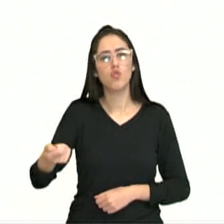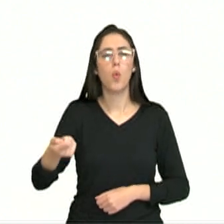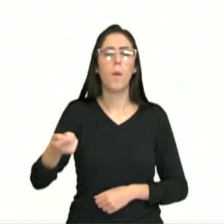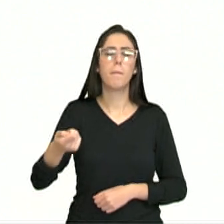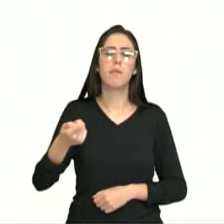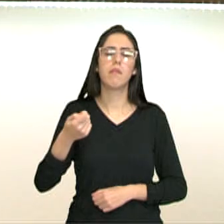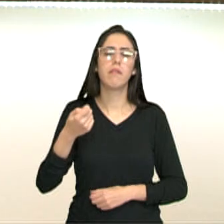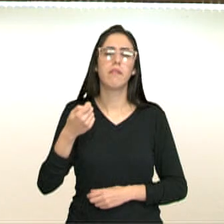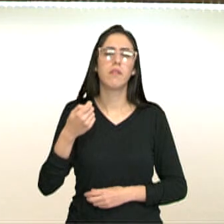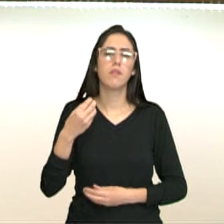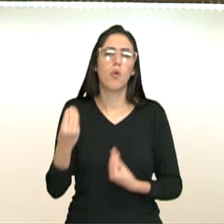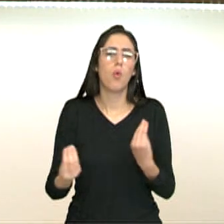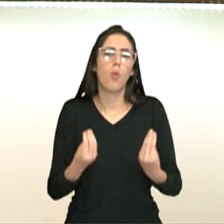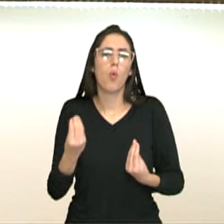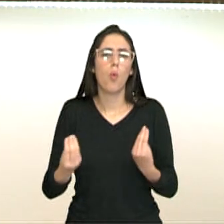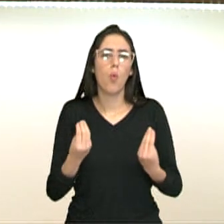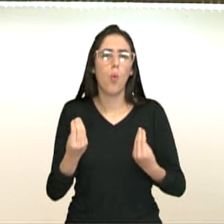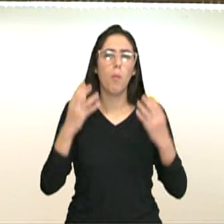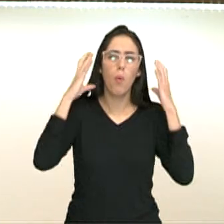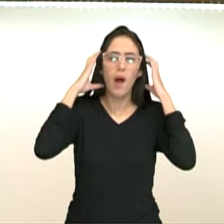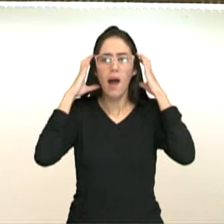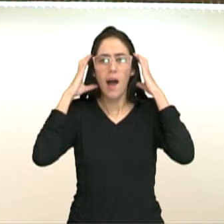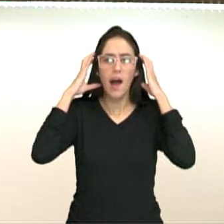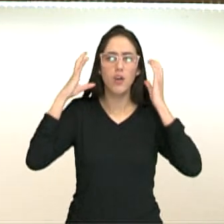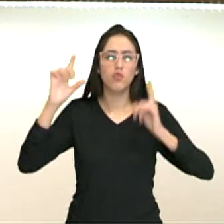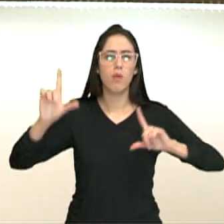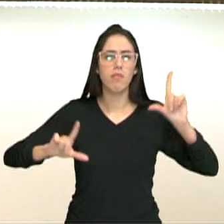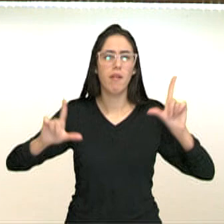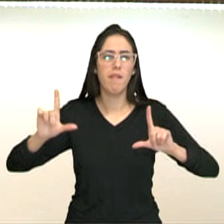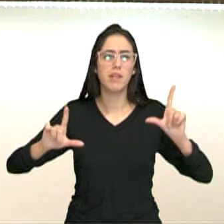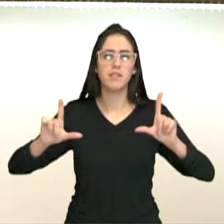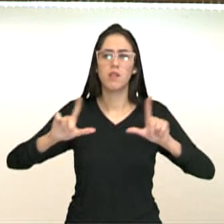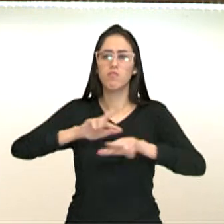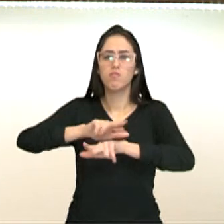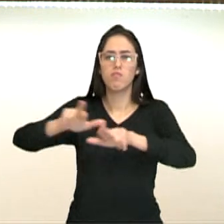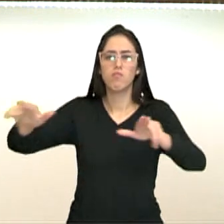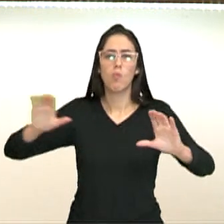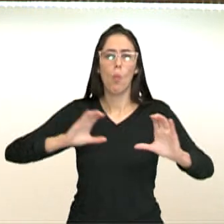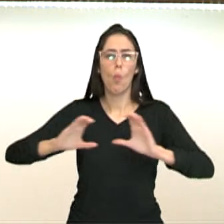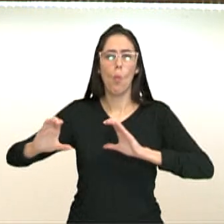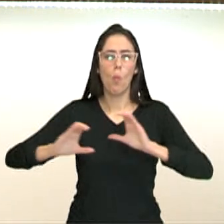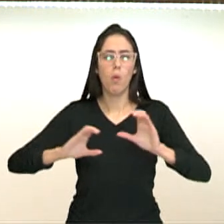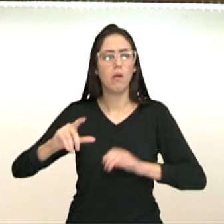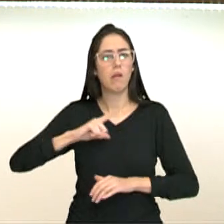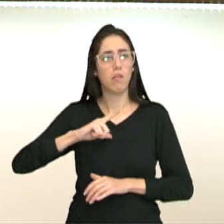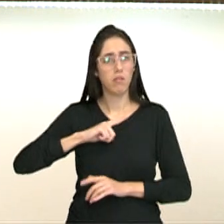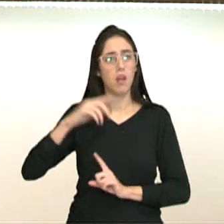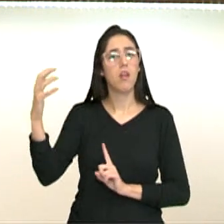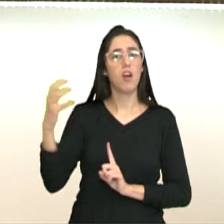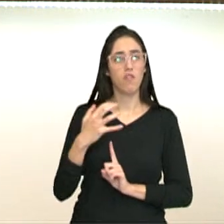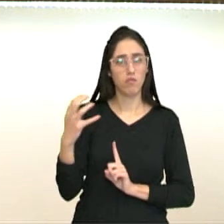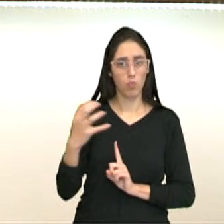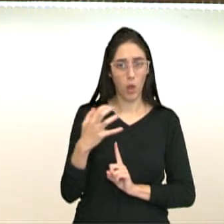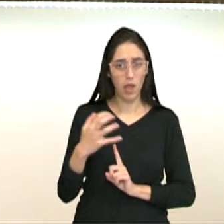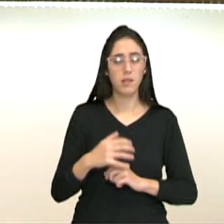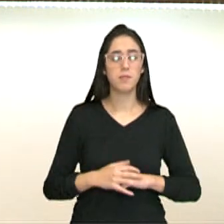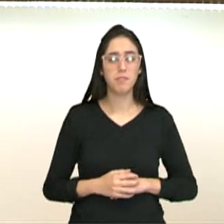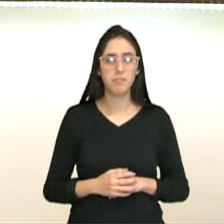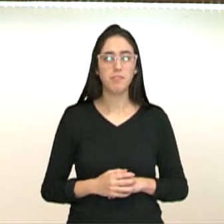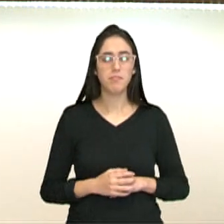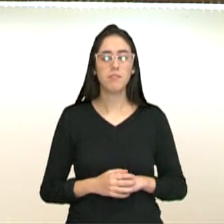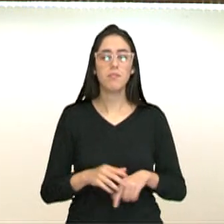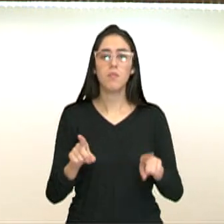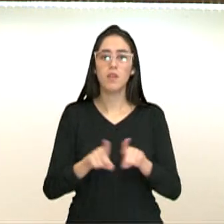de como que o rádio, a televisão, os meios de comunicação influenciam a vida das pessoas e também